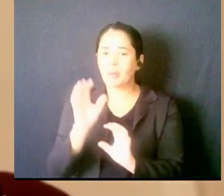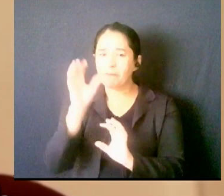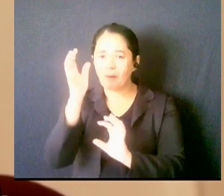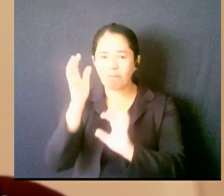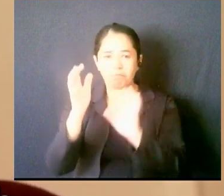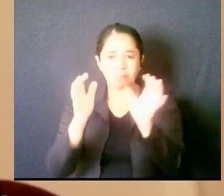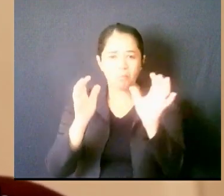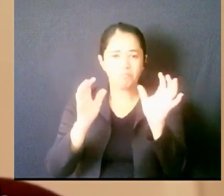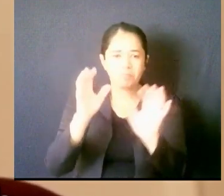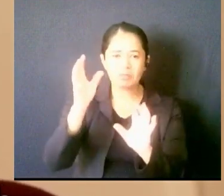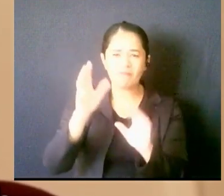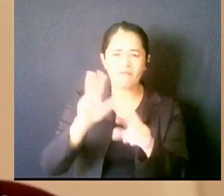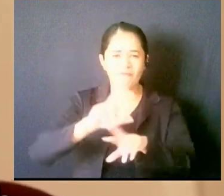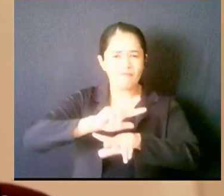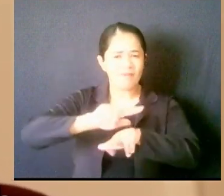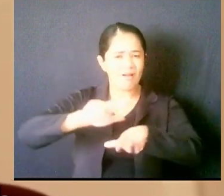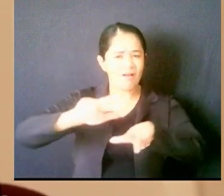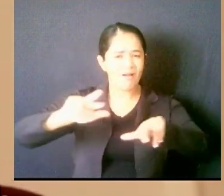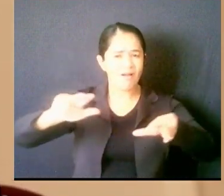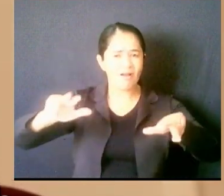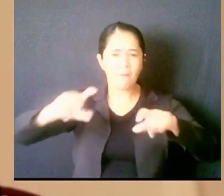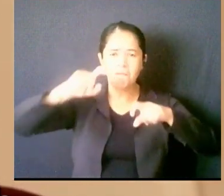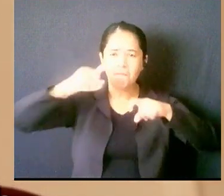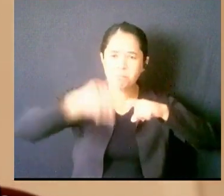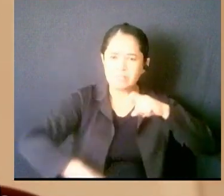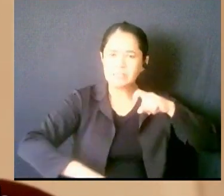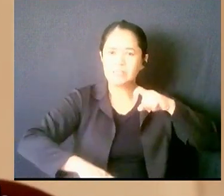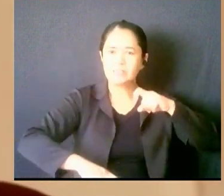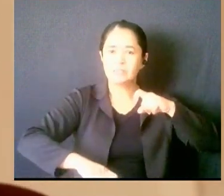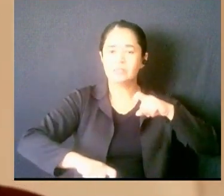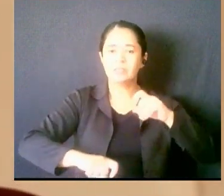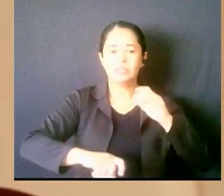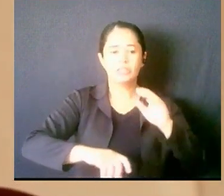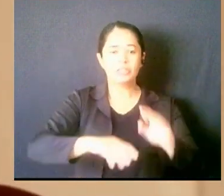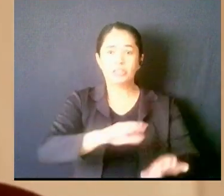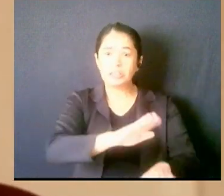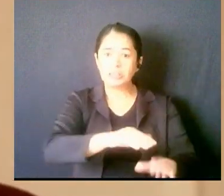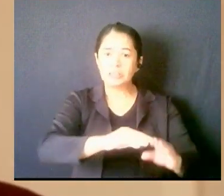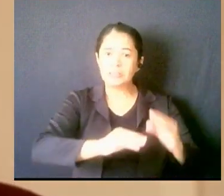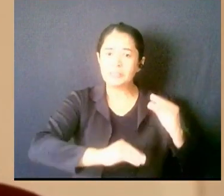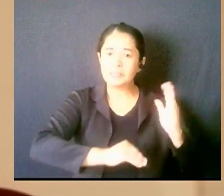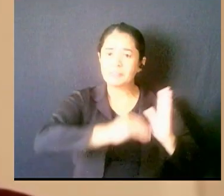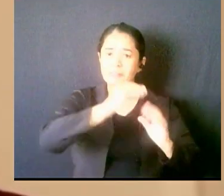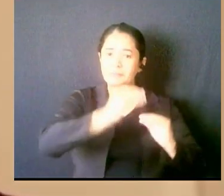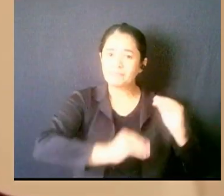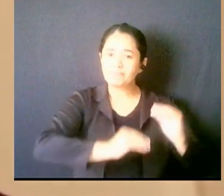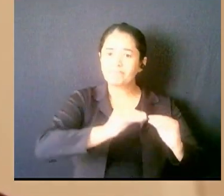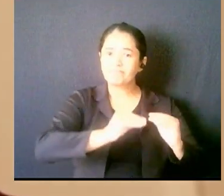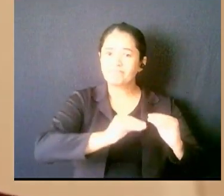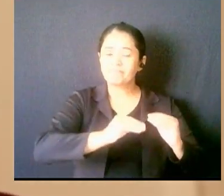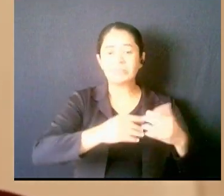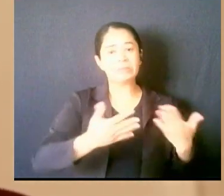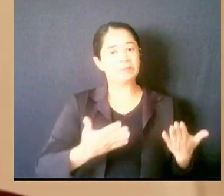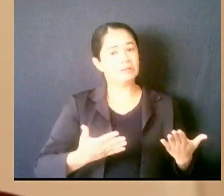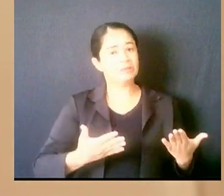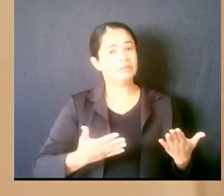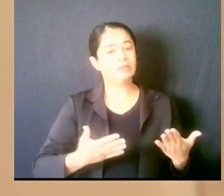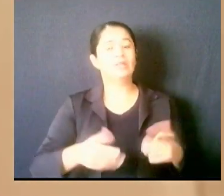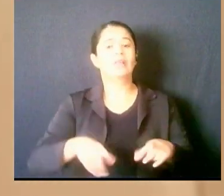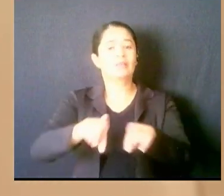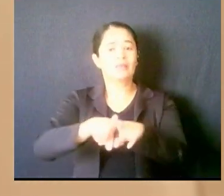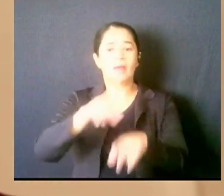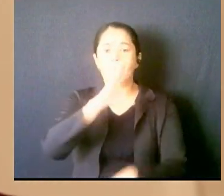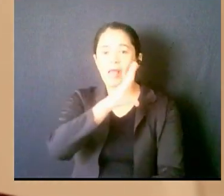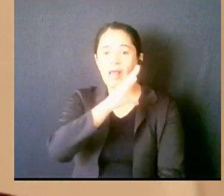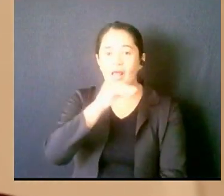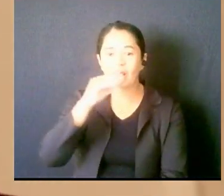assim mais abertamente de estupro, né? De vulnerável, de crianças menores, ainda assim, de adolescentes que podem fazer alguma coisa e